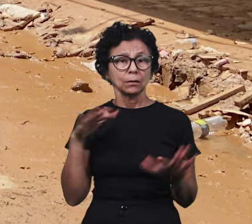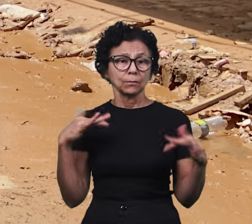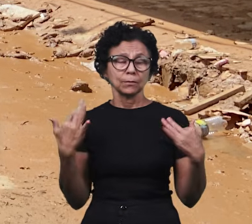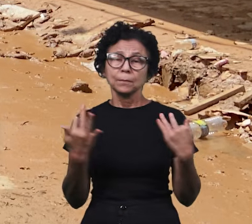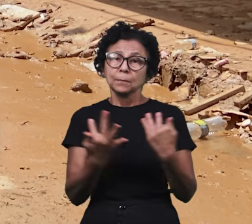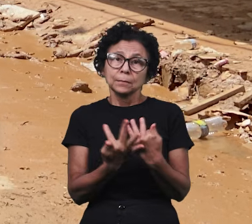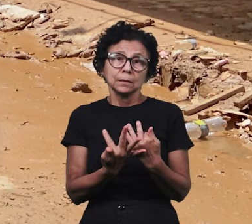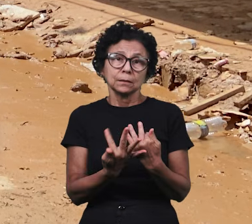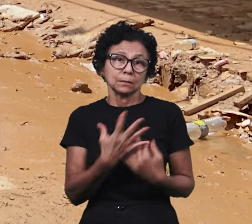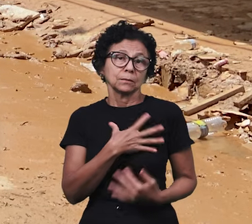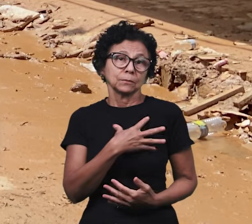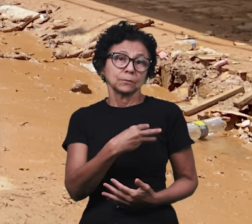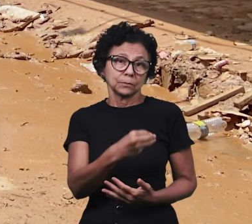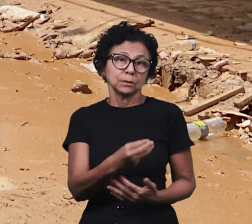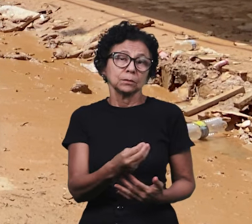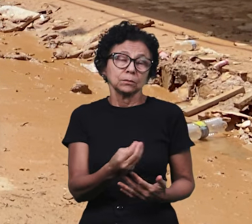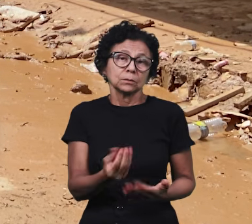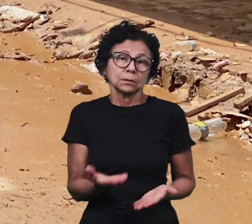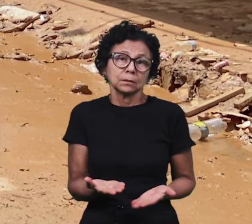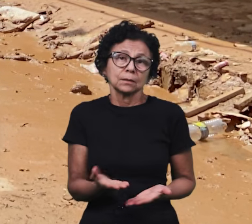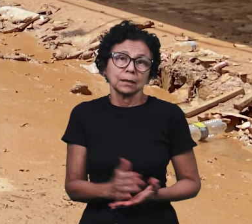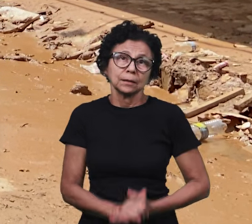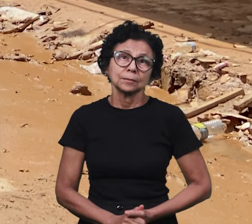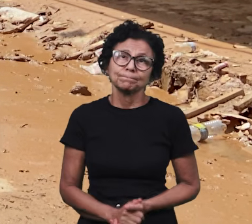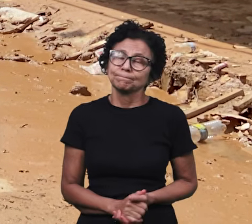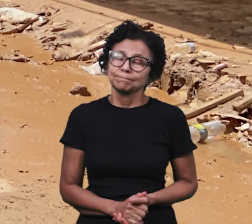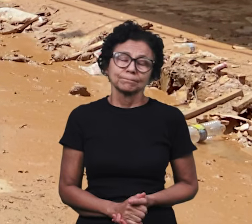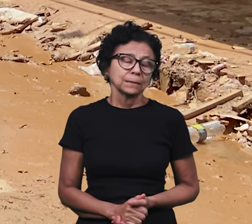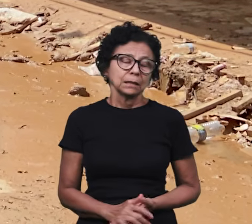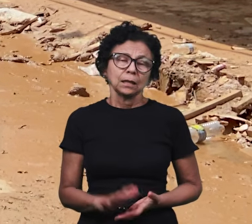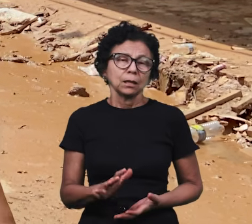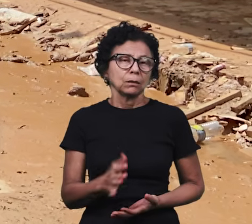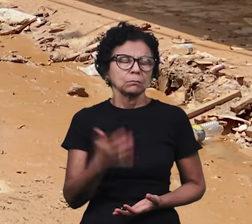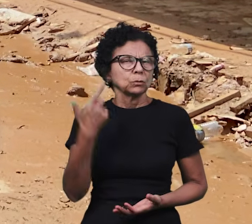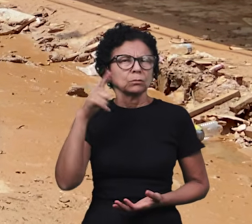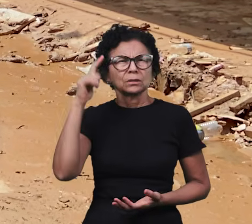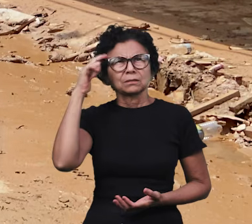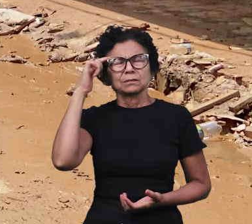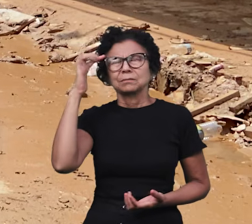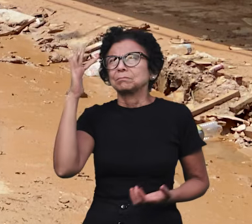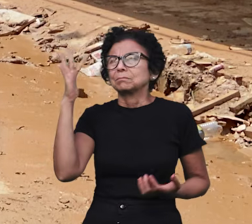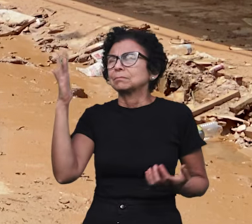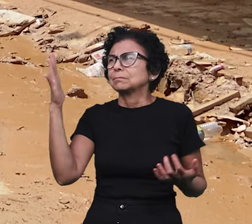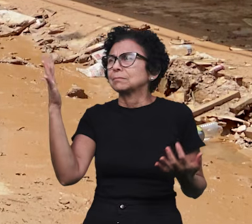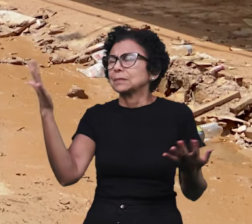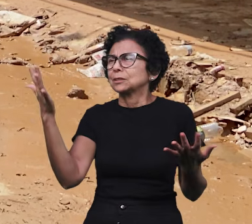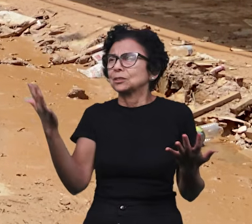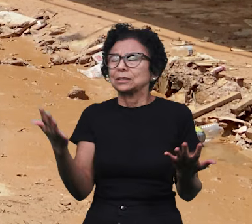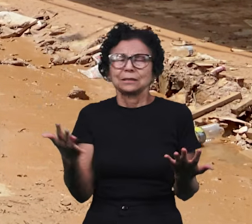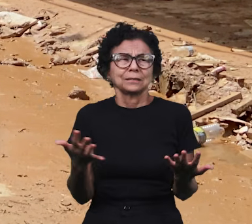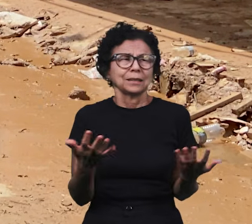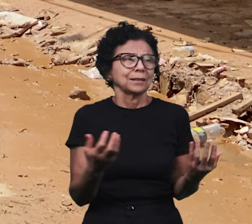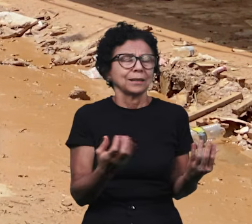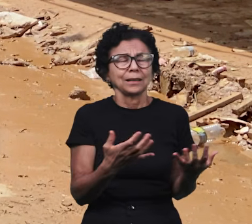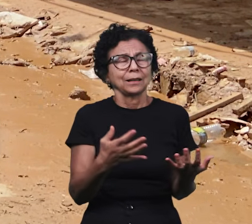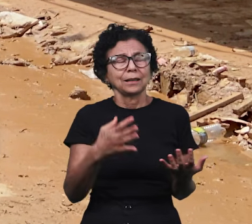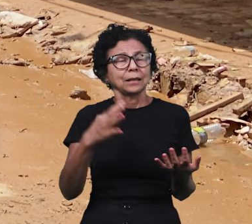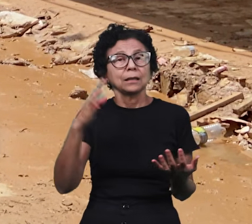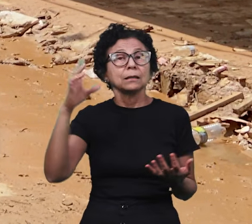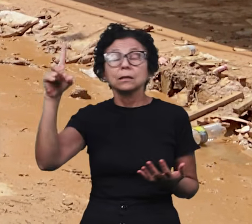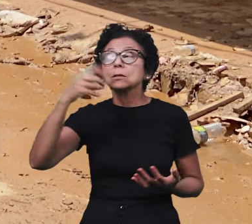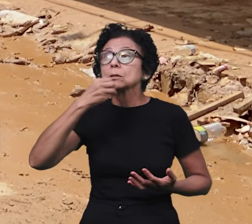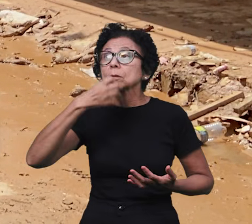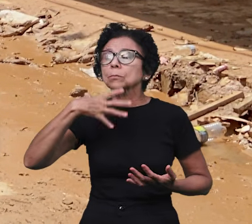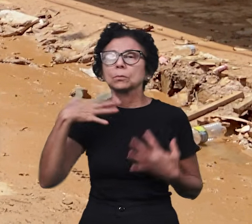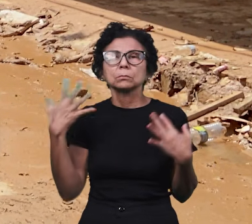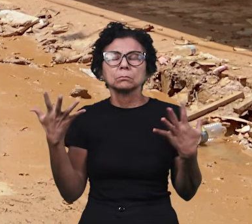a minha família, eu e os meus filhos, né? Porque não poderia ser diferente, eu não me vejo assim, né, eu